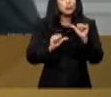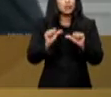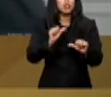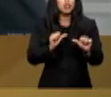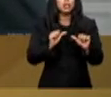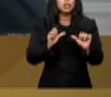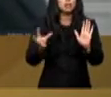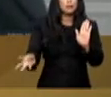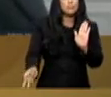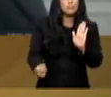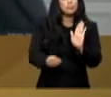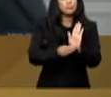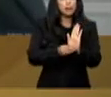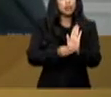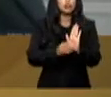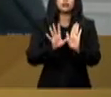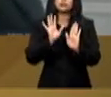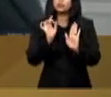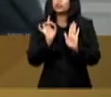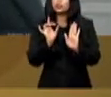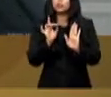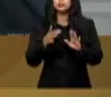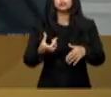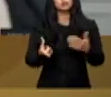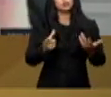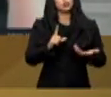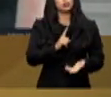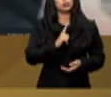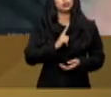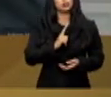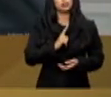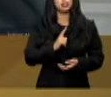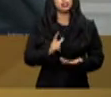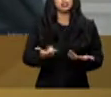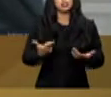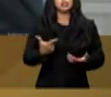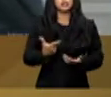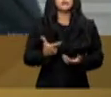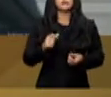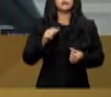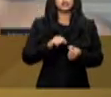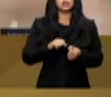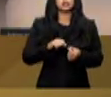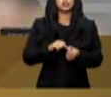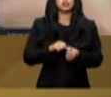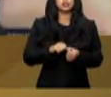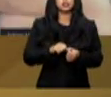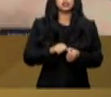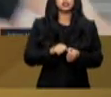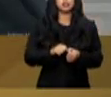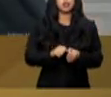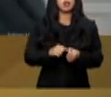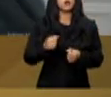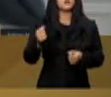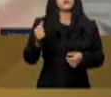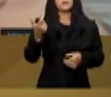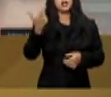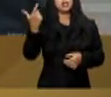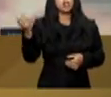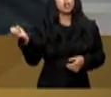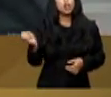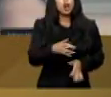uma revolução no tema que tornasse imprescindível a edição de nova lei complementar